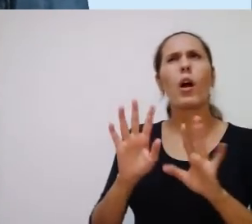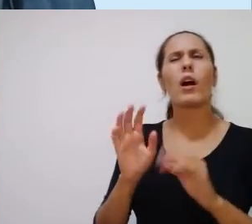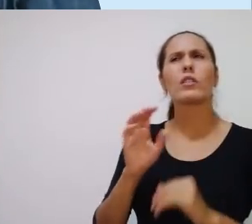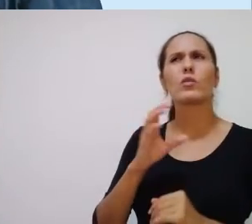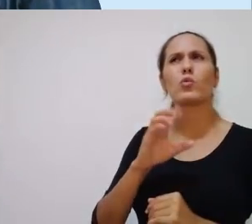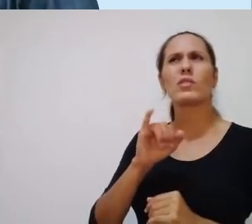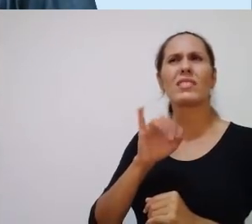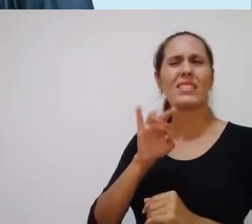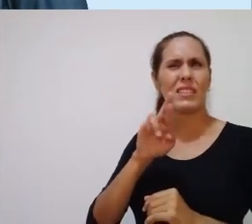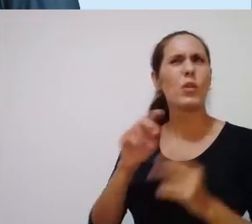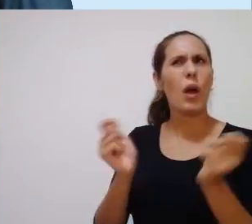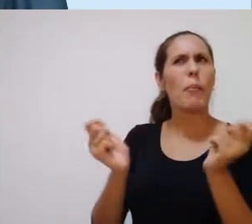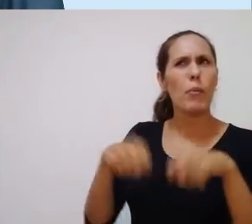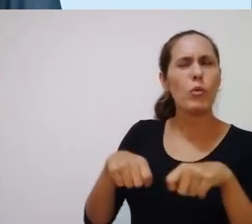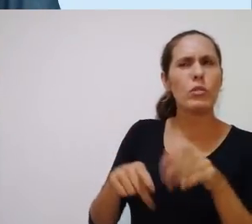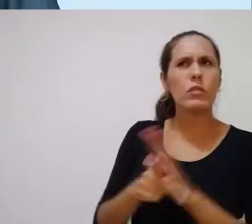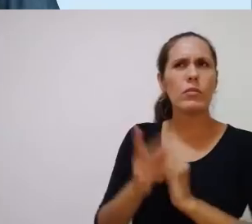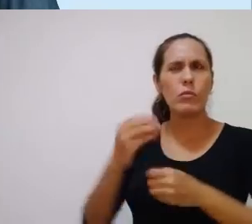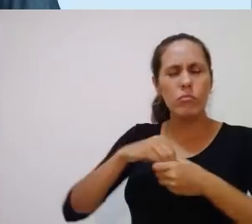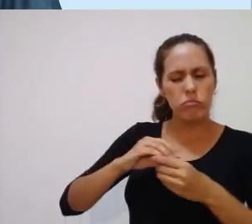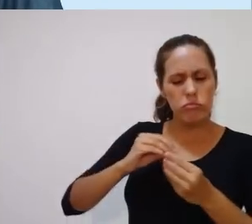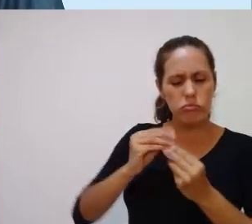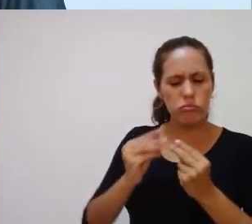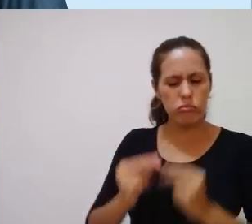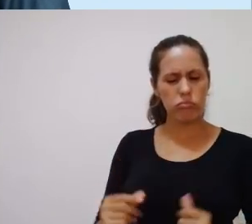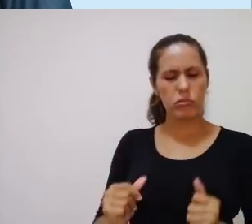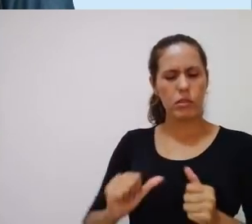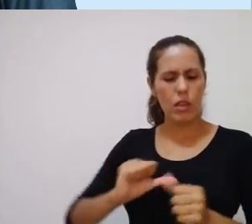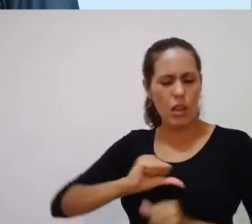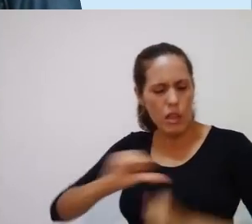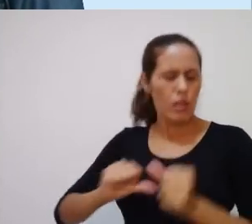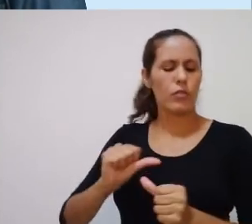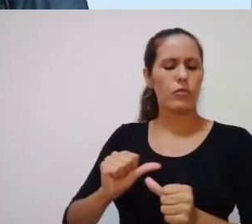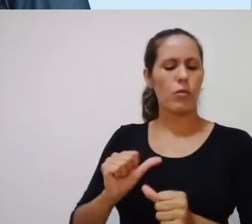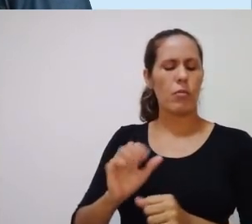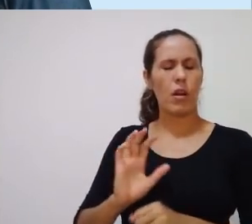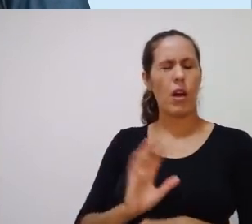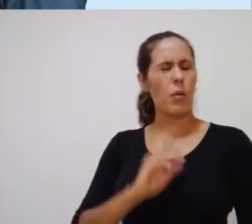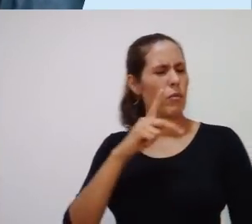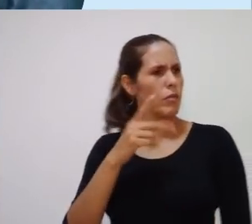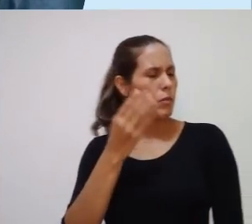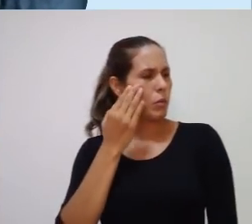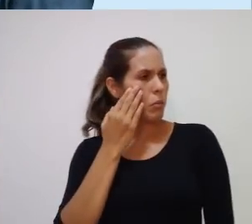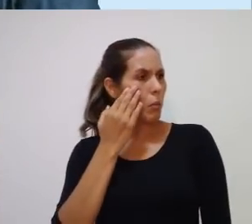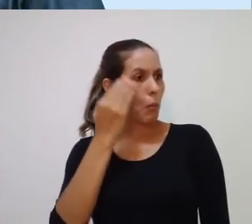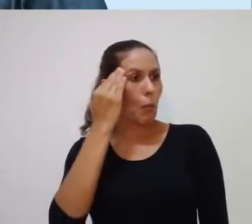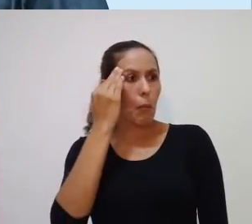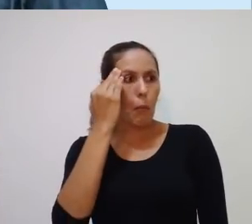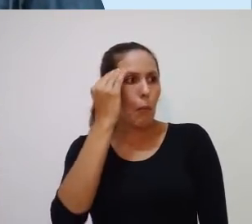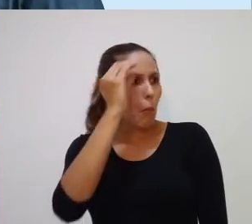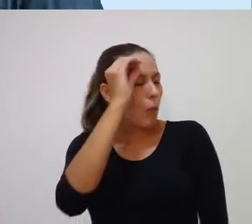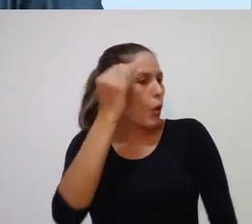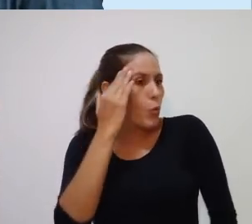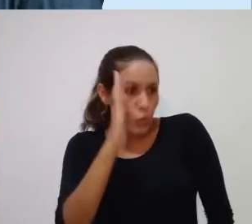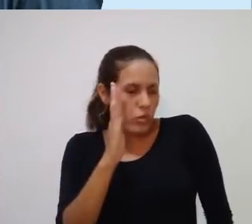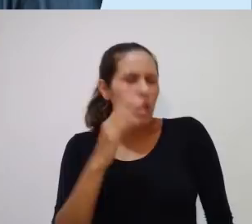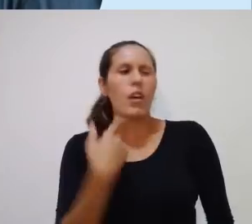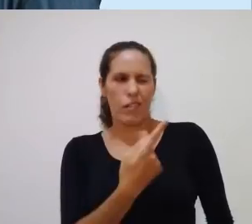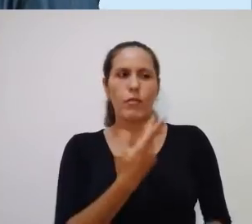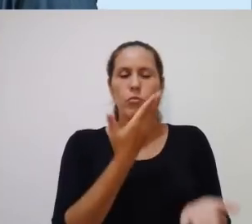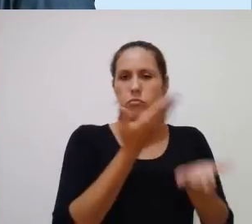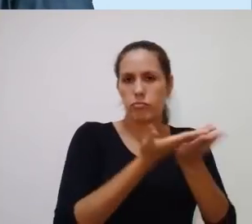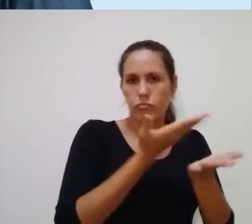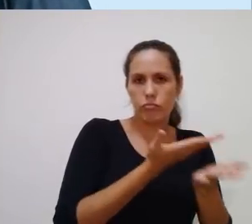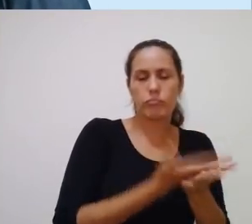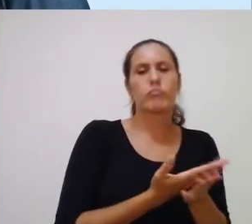o cálcio e transformar em íon de cálcio? O professor disse, eu não sei. Vamos estudar, vamos pesquisar. E aí eles foram para o